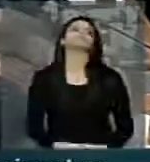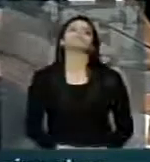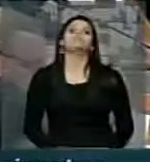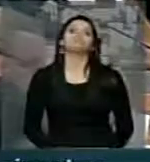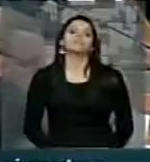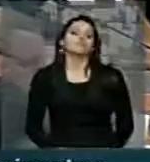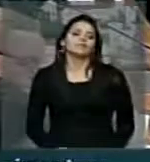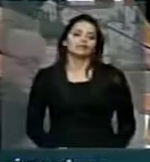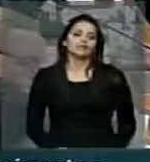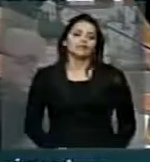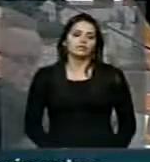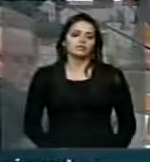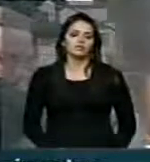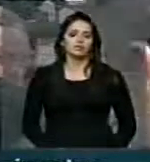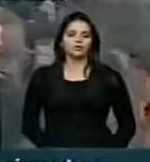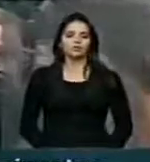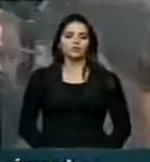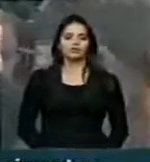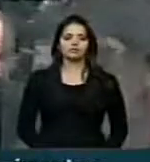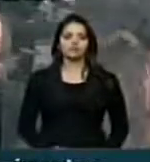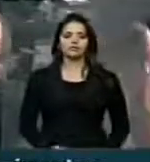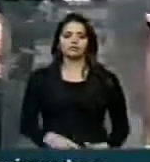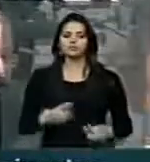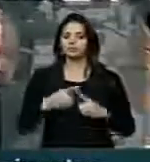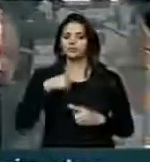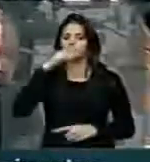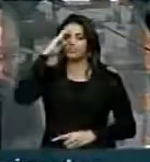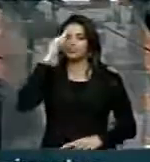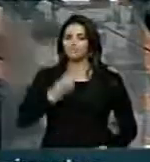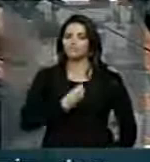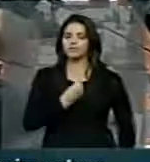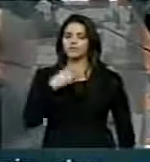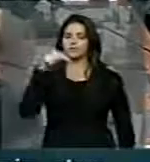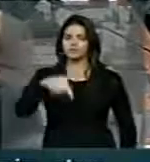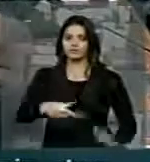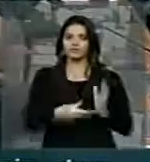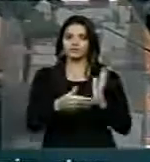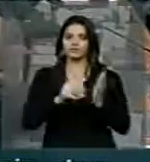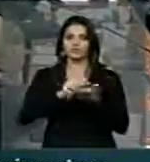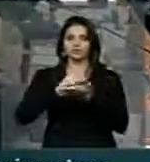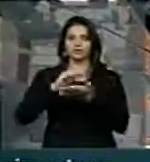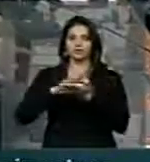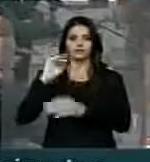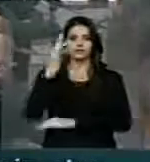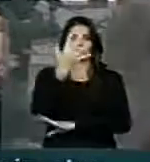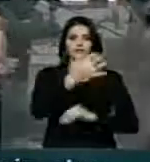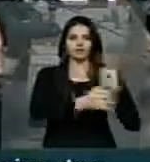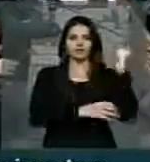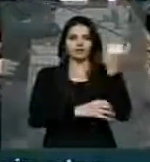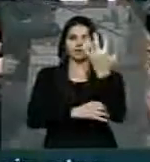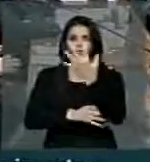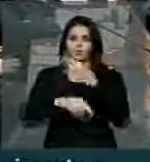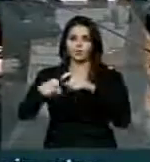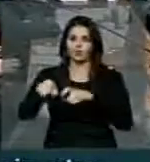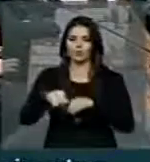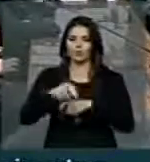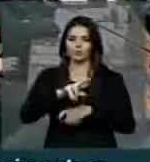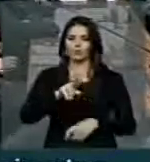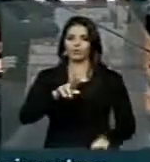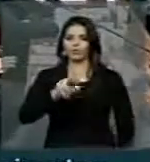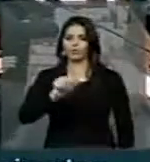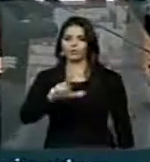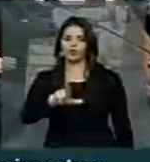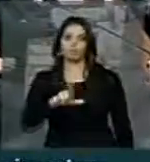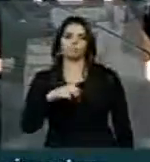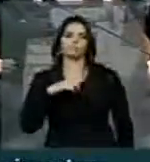que é o motivo principal da minha estada aqui, que é a questão do cadastro ambiental rural. Então, vamos lá.